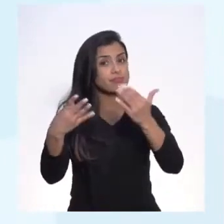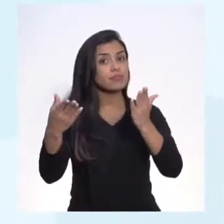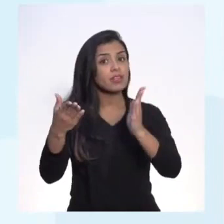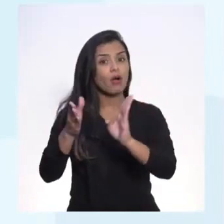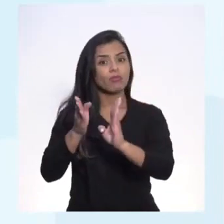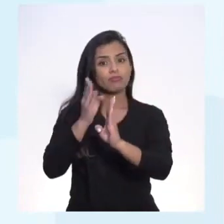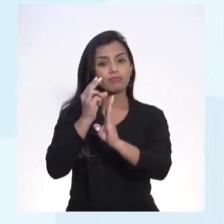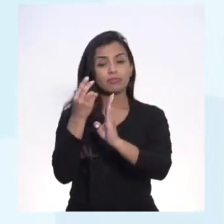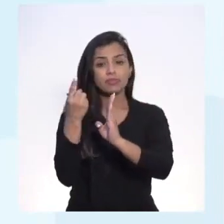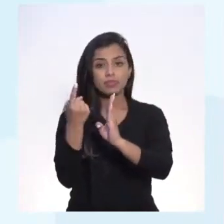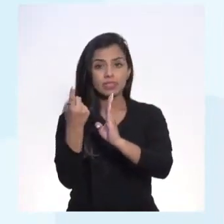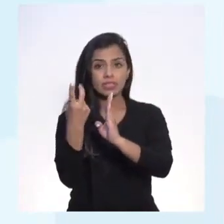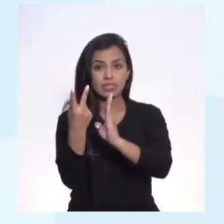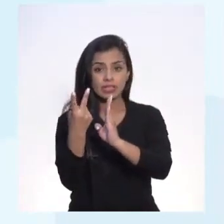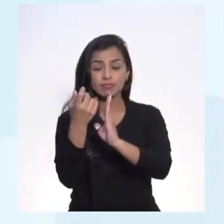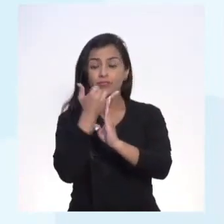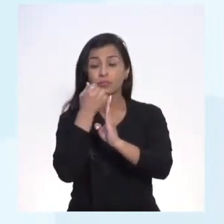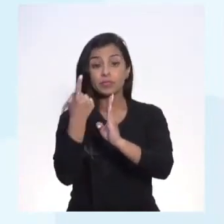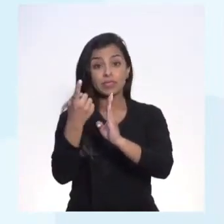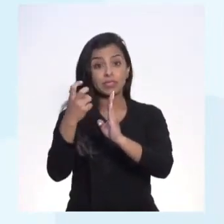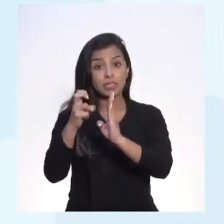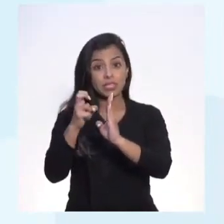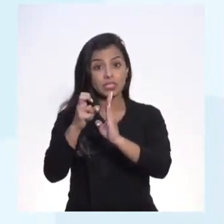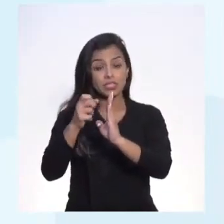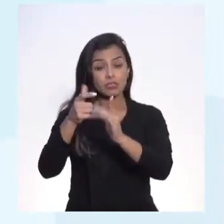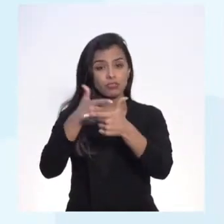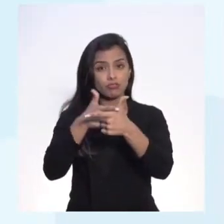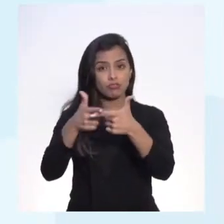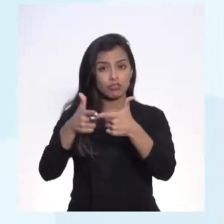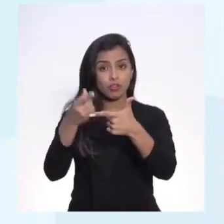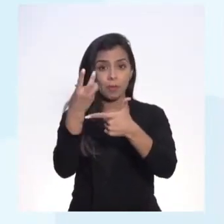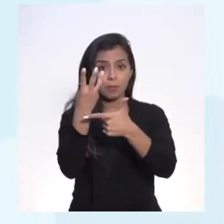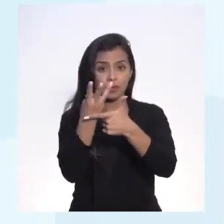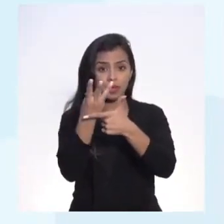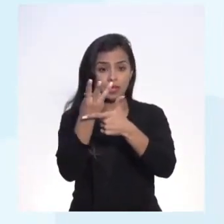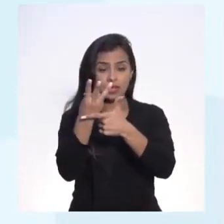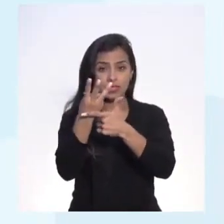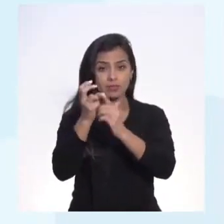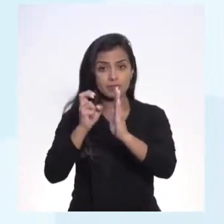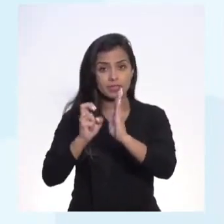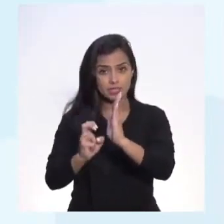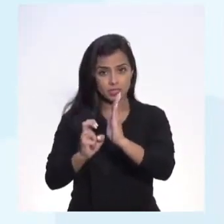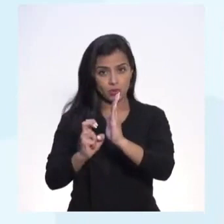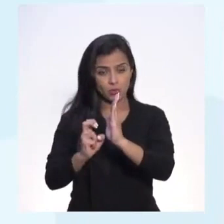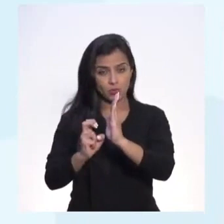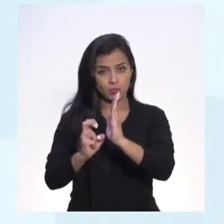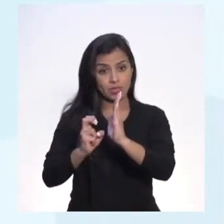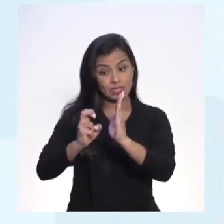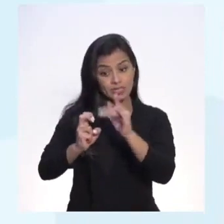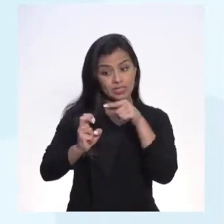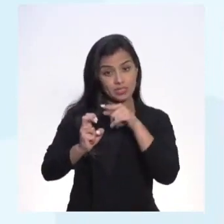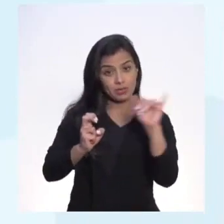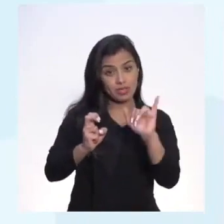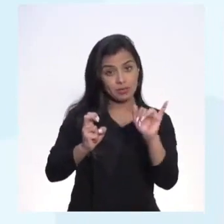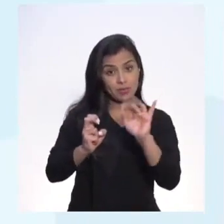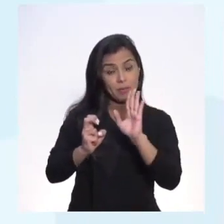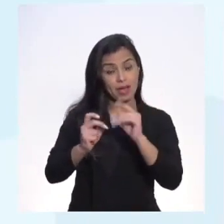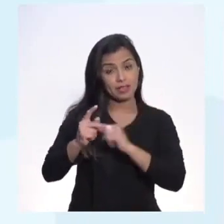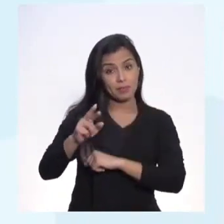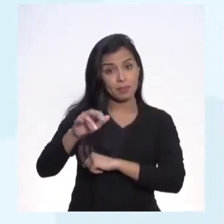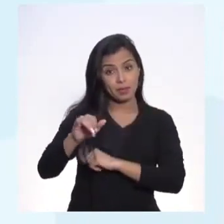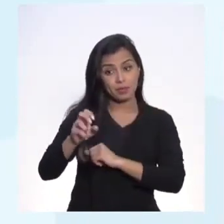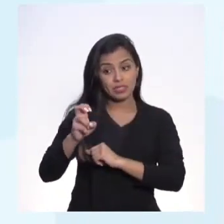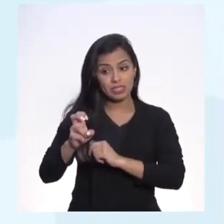por 3, vai dar 5. 5 é ímpar, mas é primo, então 5 dividido por 5,